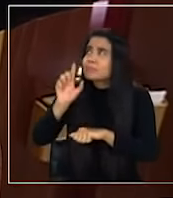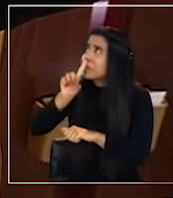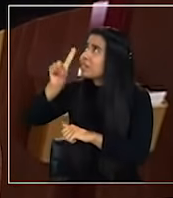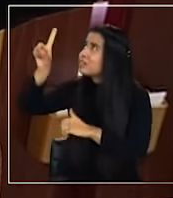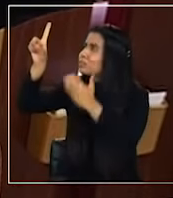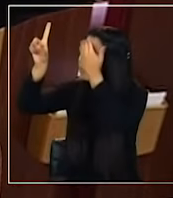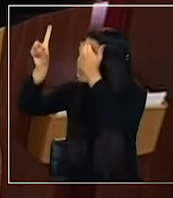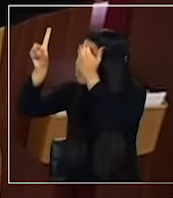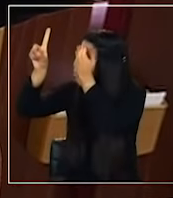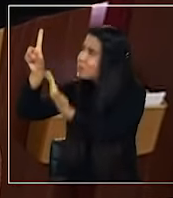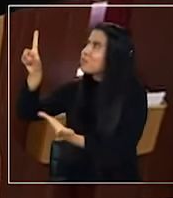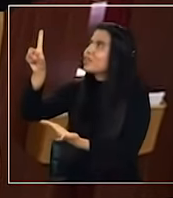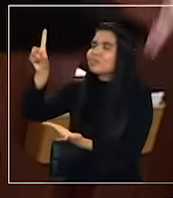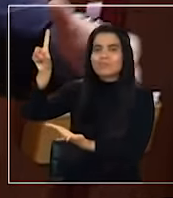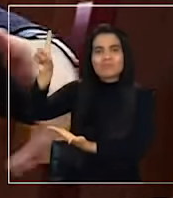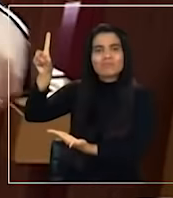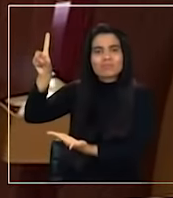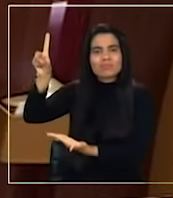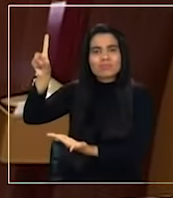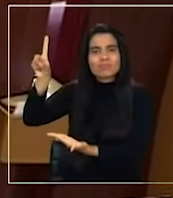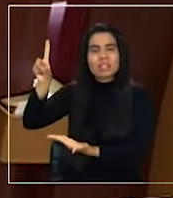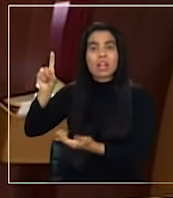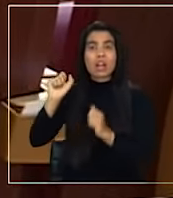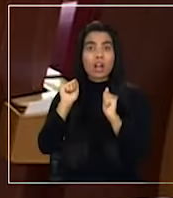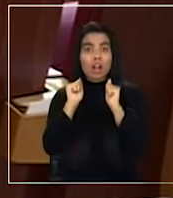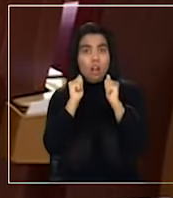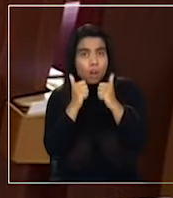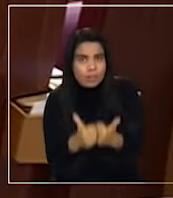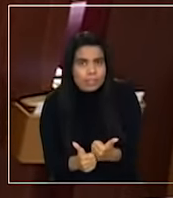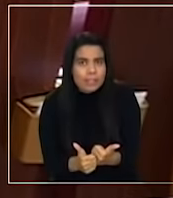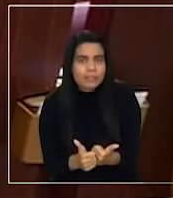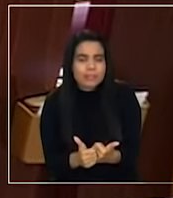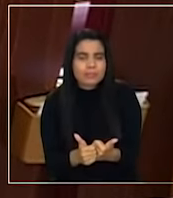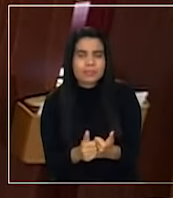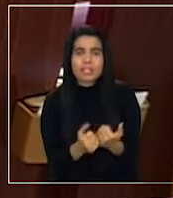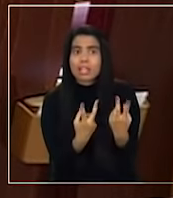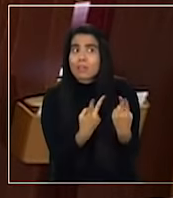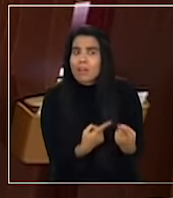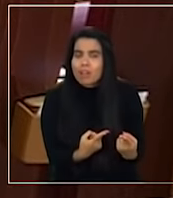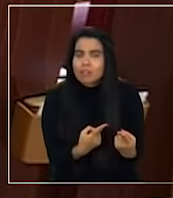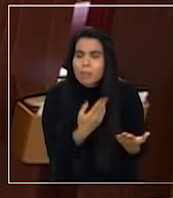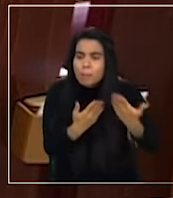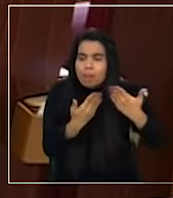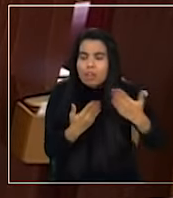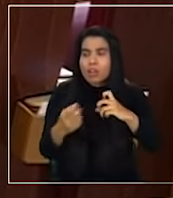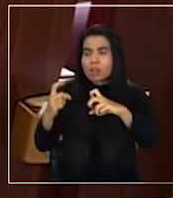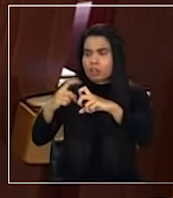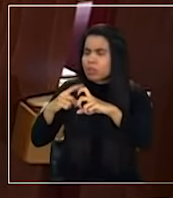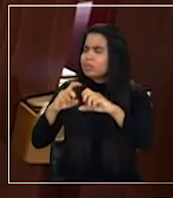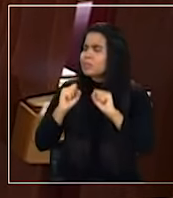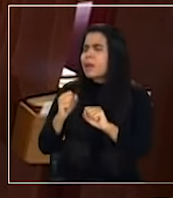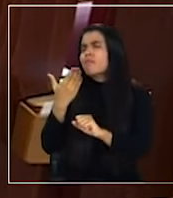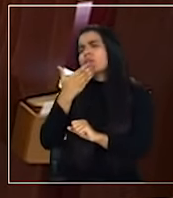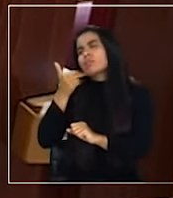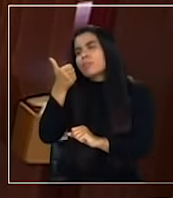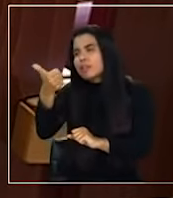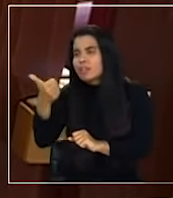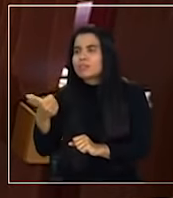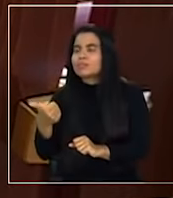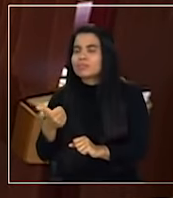Deus. Tudo bem, doutor, faça o seu melhor, doutor, faça o que o senhor pode fazer.